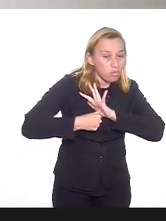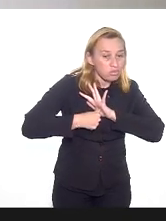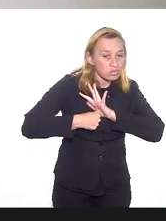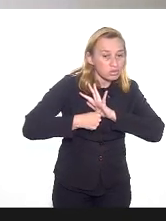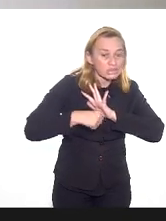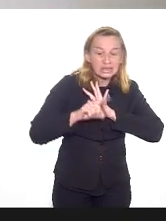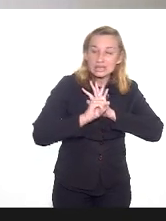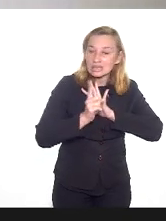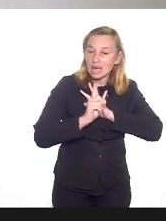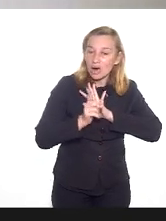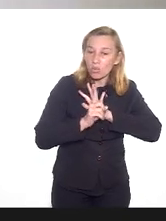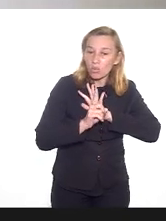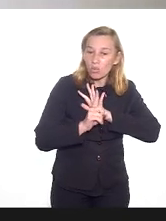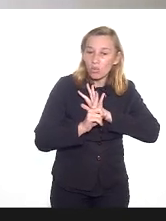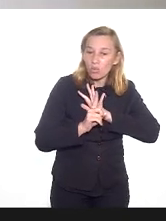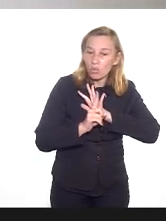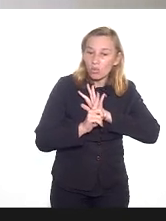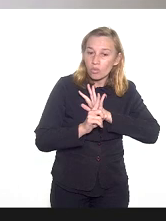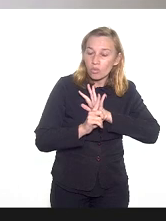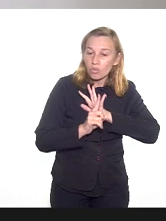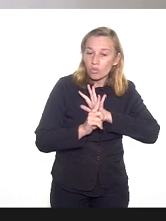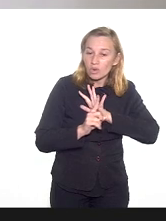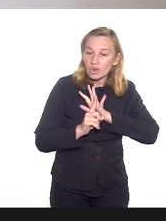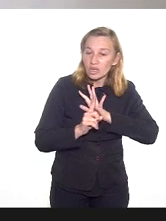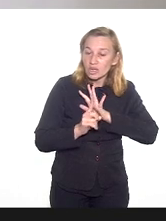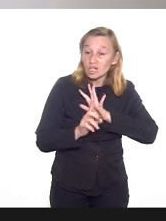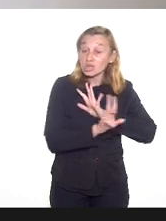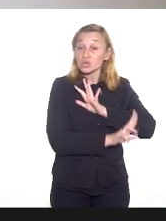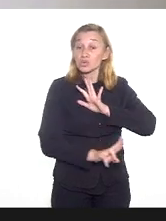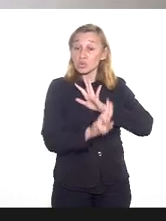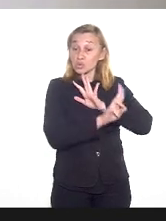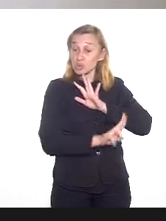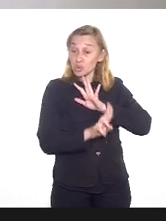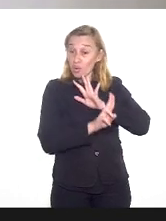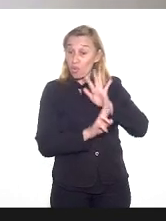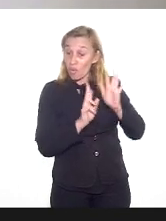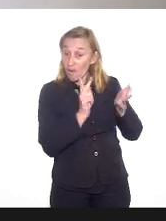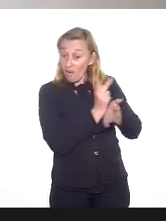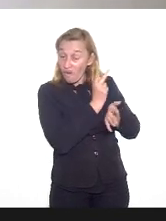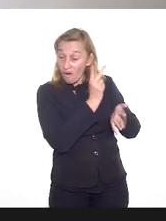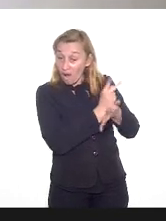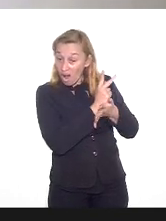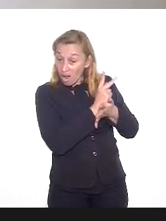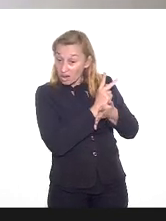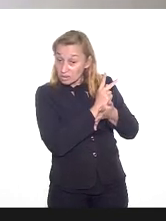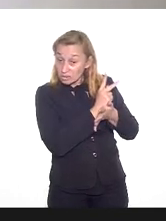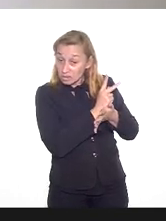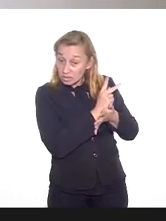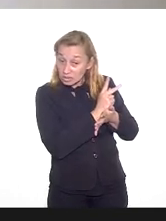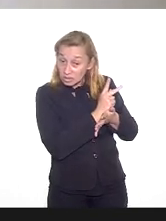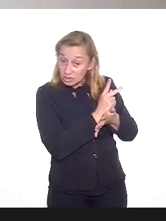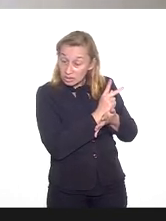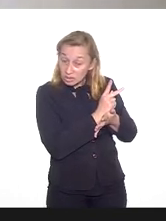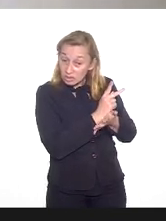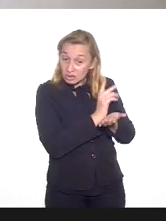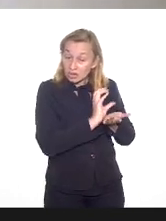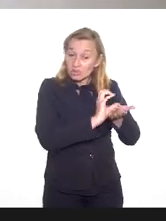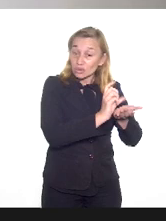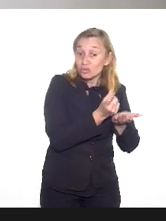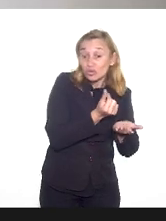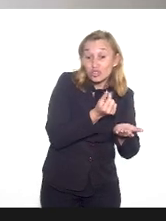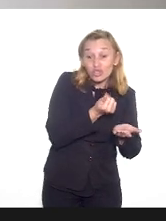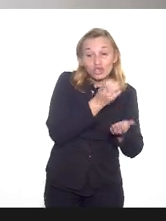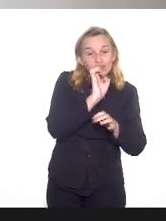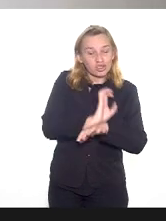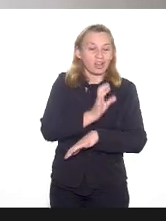quem se beneficiou de forma desproporcional e desequilibrada das finanças do Estado do Rio de Janeiro,